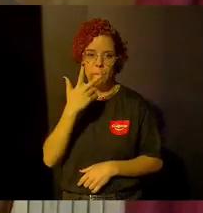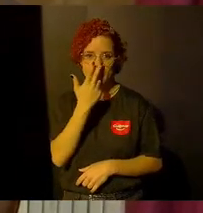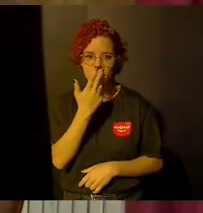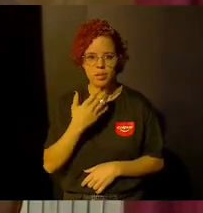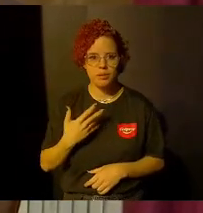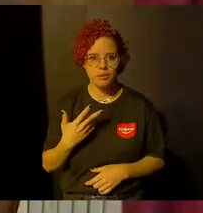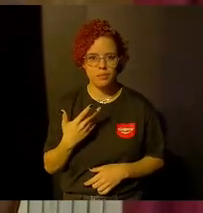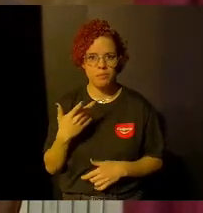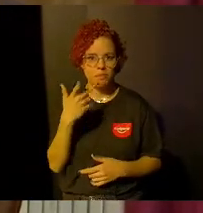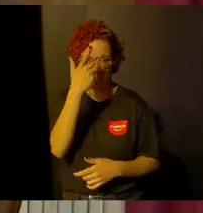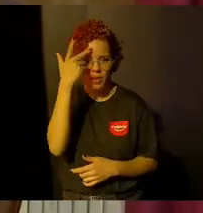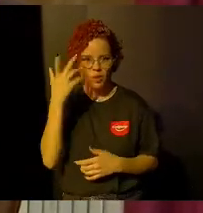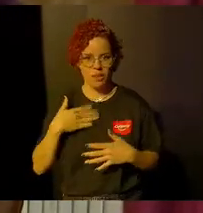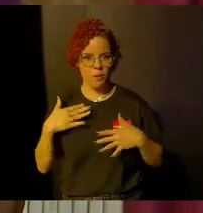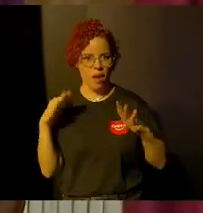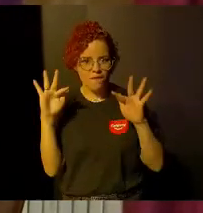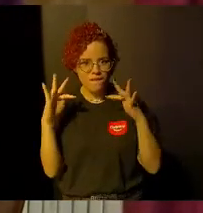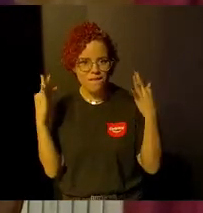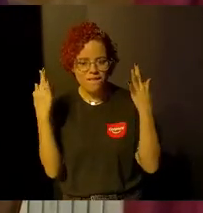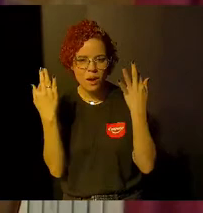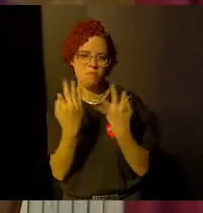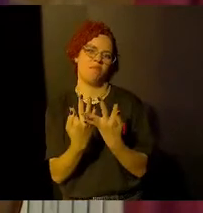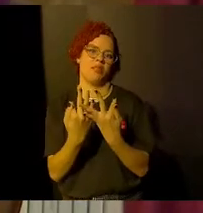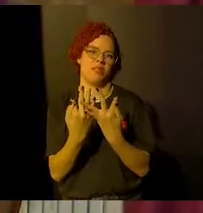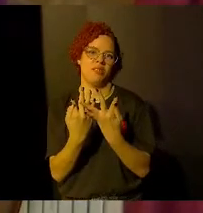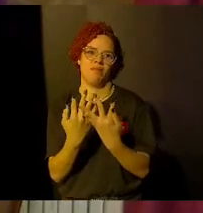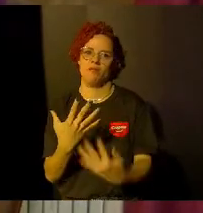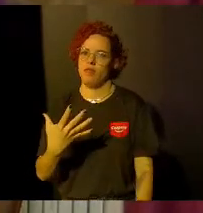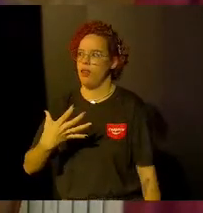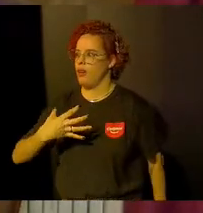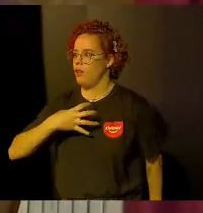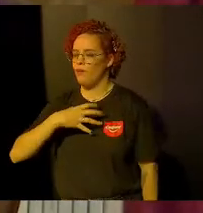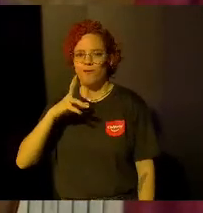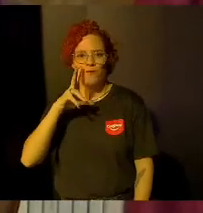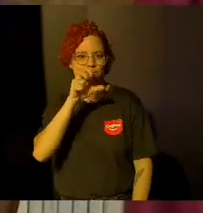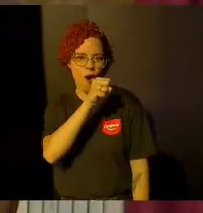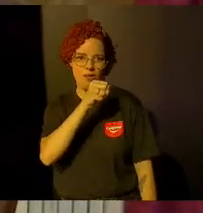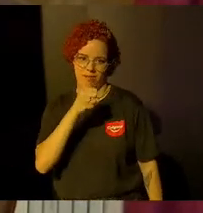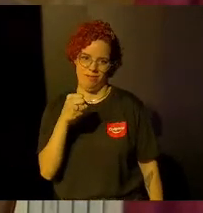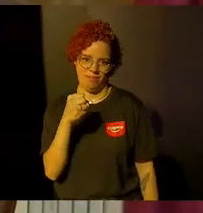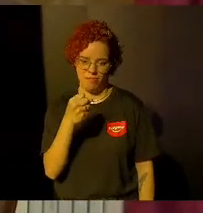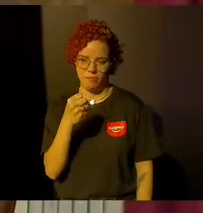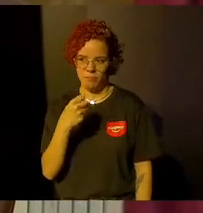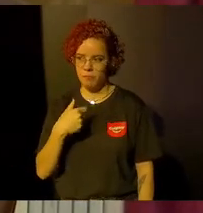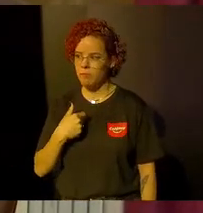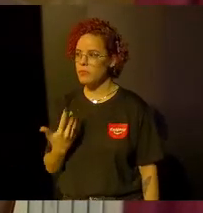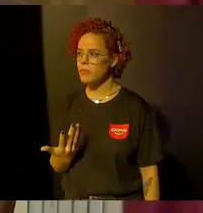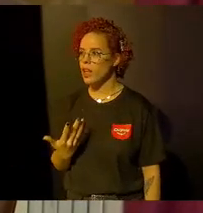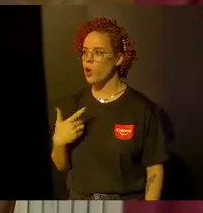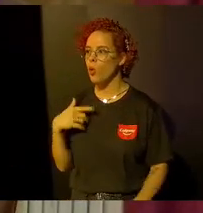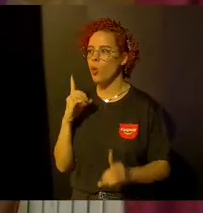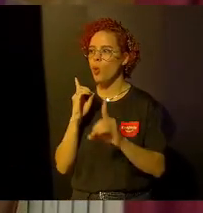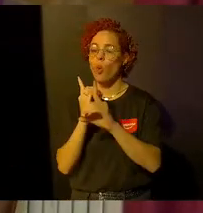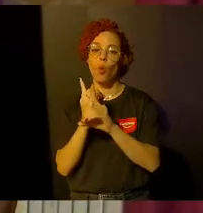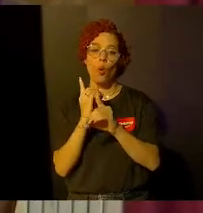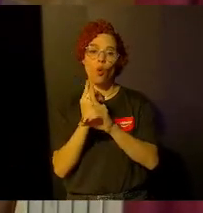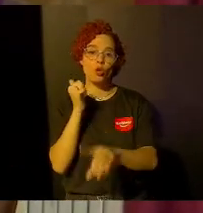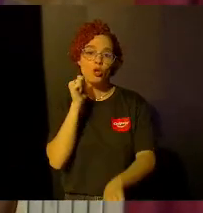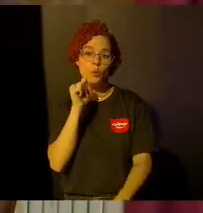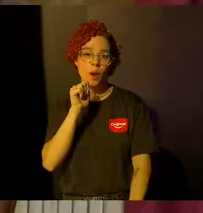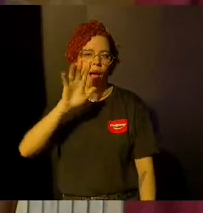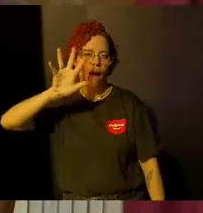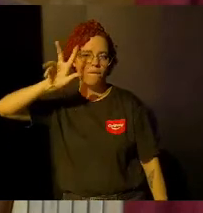minha família assim de um jeito muito forte e no Quênia eu estive no encontro de mulheres africanas